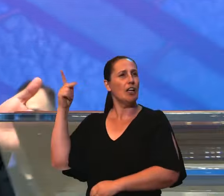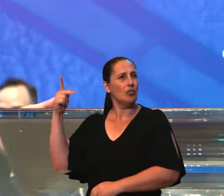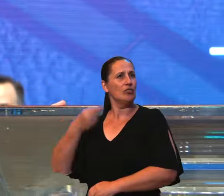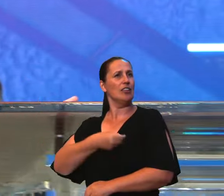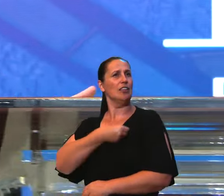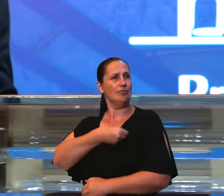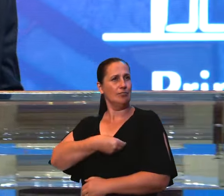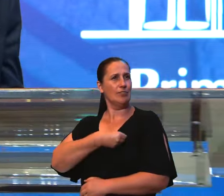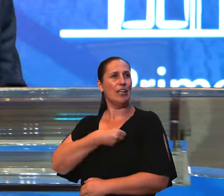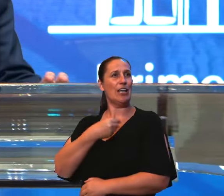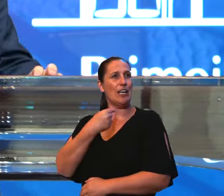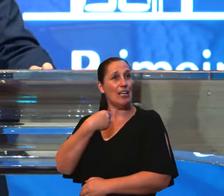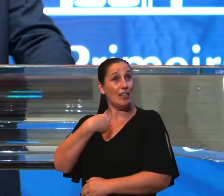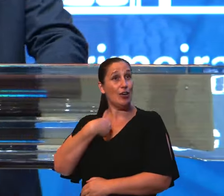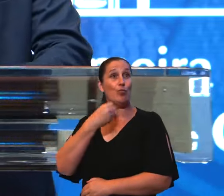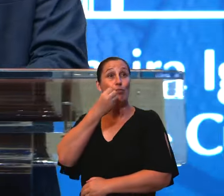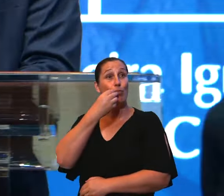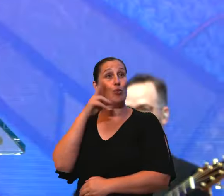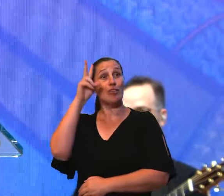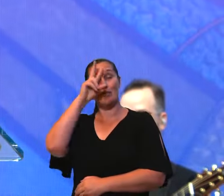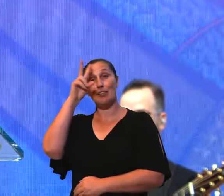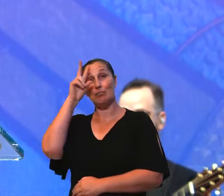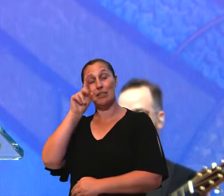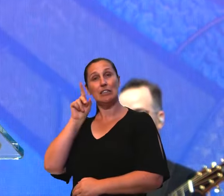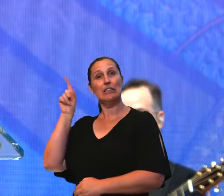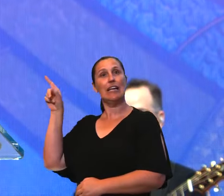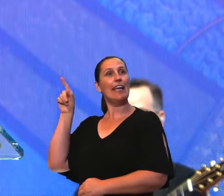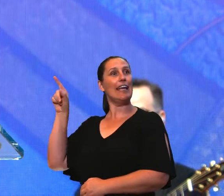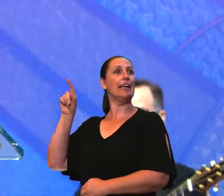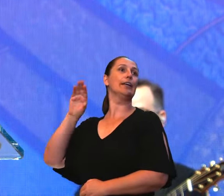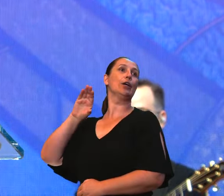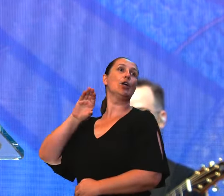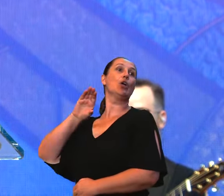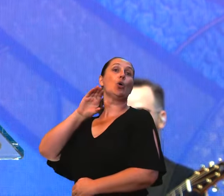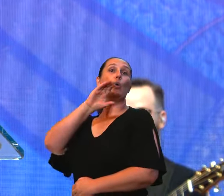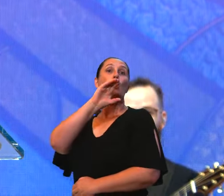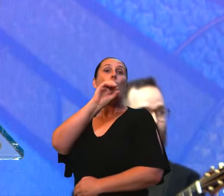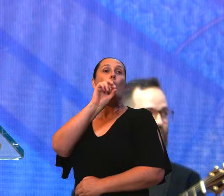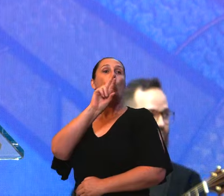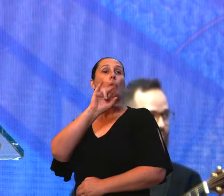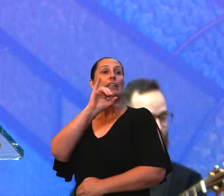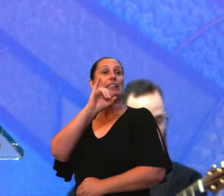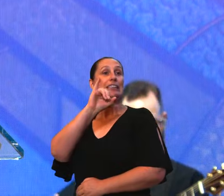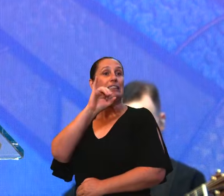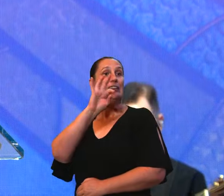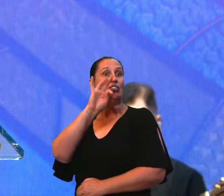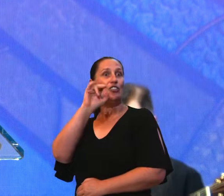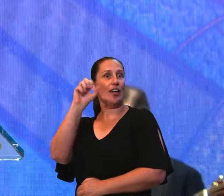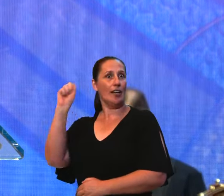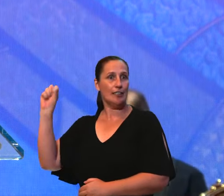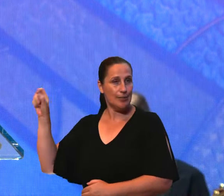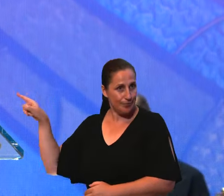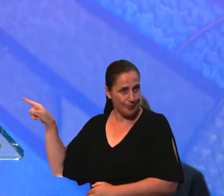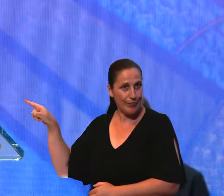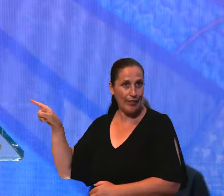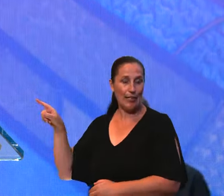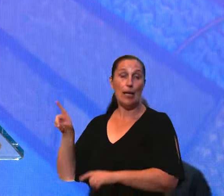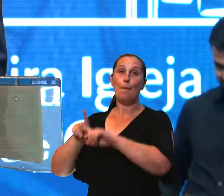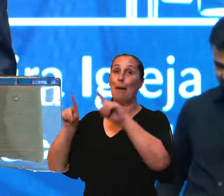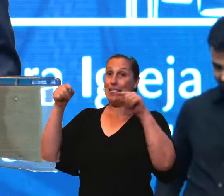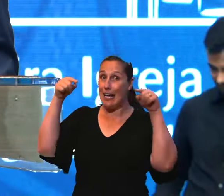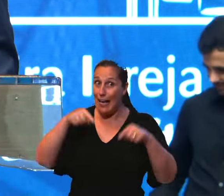boas lembranças Eu lembro quando eu era criança pastor é corintiano eu sou palmeirense mas aqui em Curitiba a gente torce pro